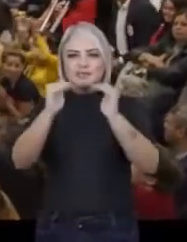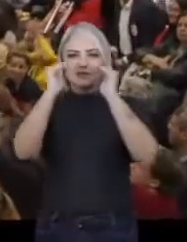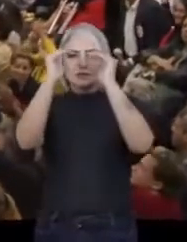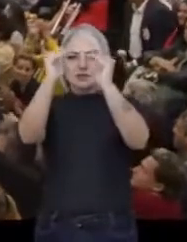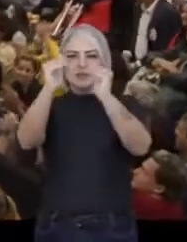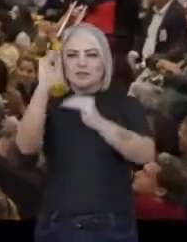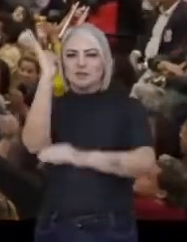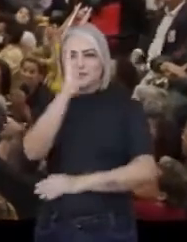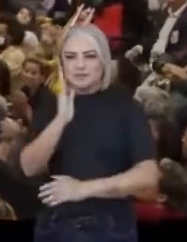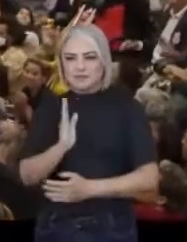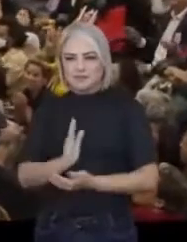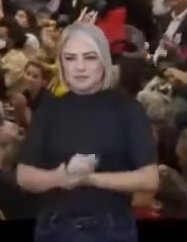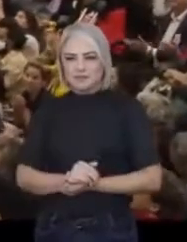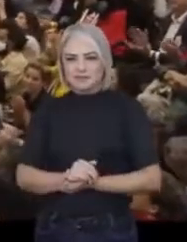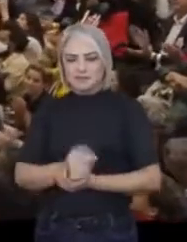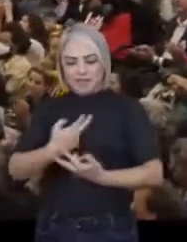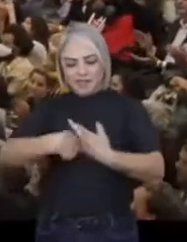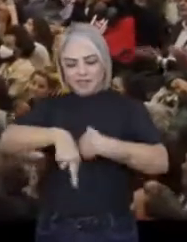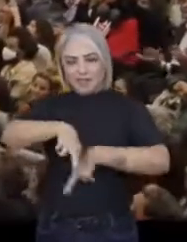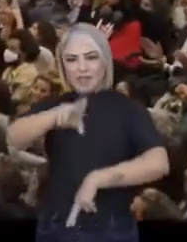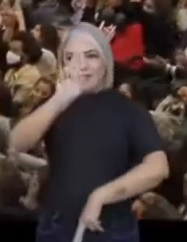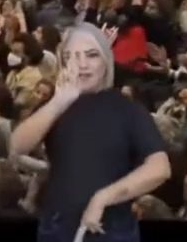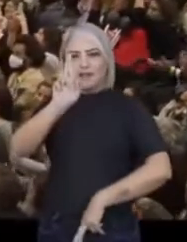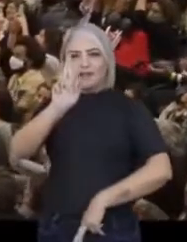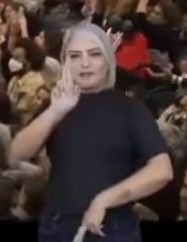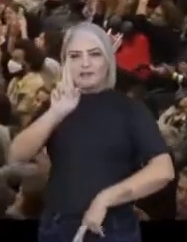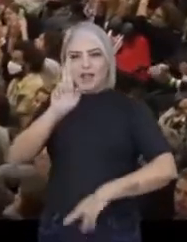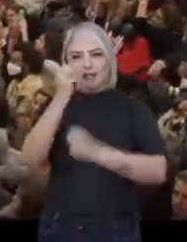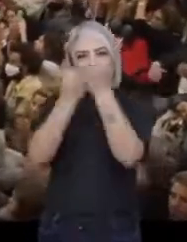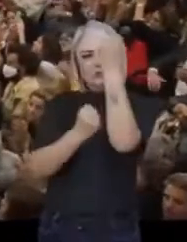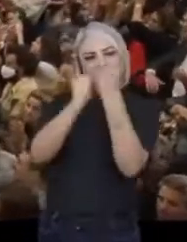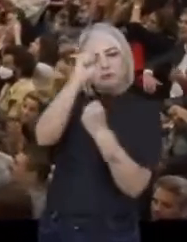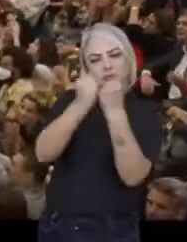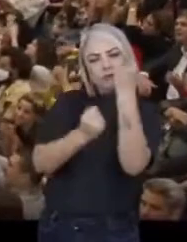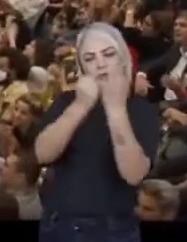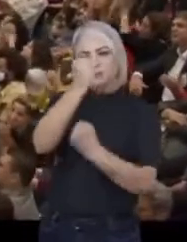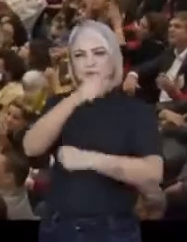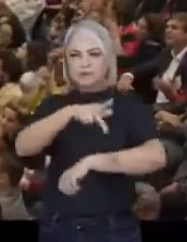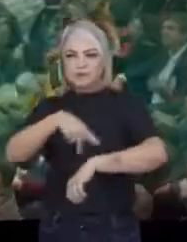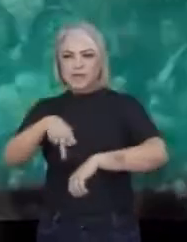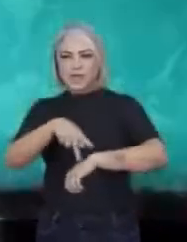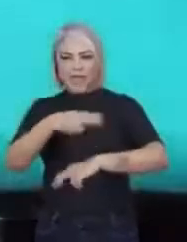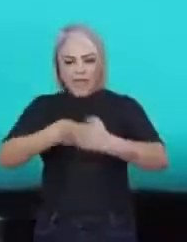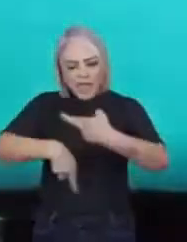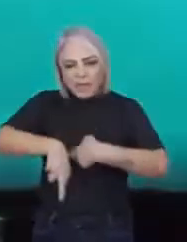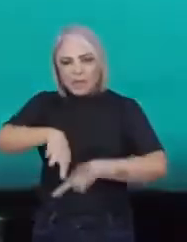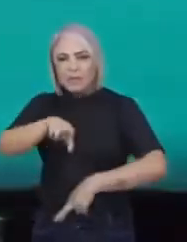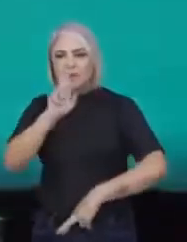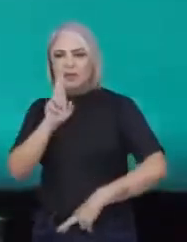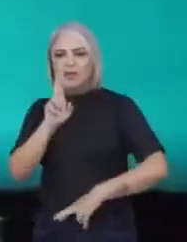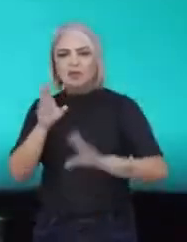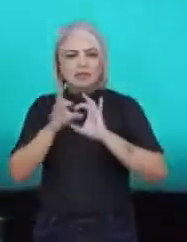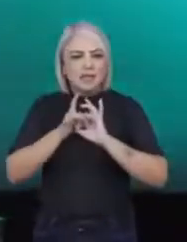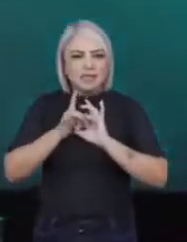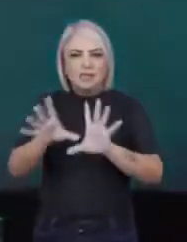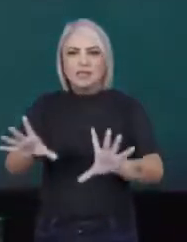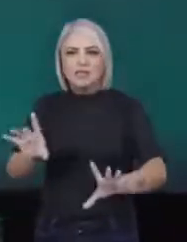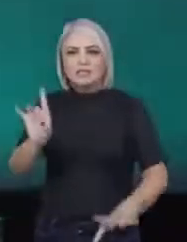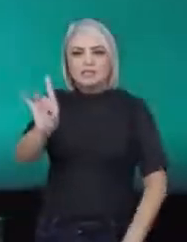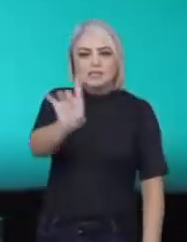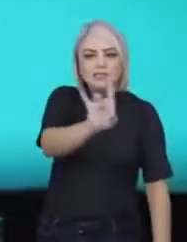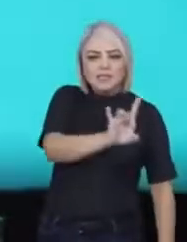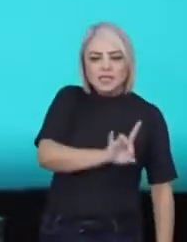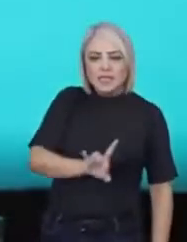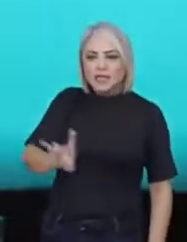a recuperação da industrialização desse país, a recuperação da liberdade de cada um ser o que